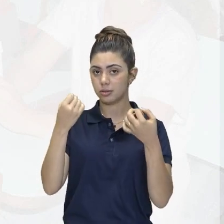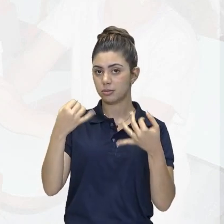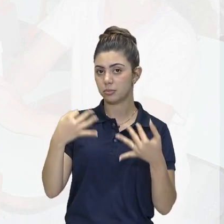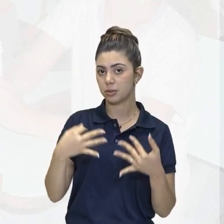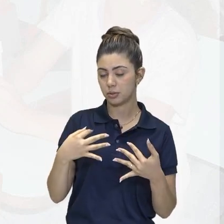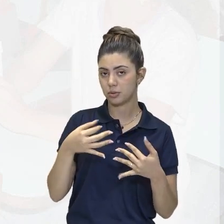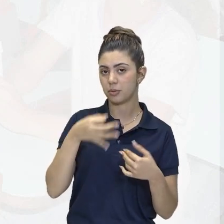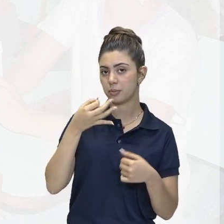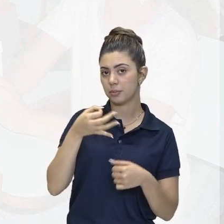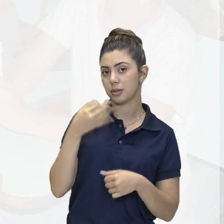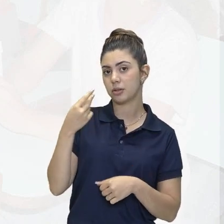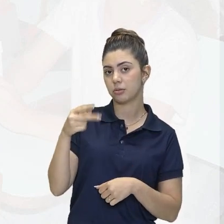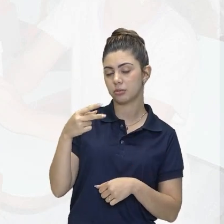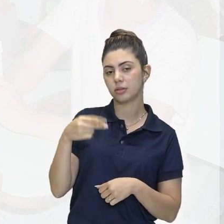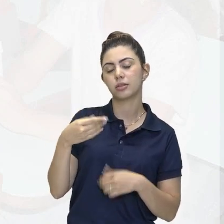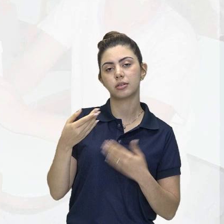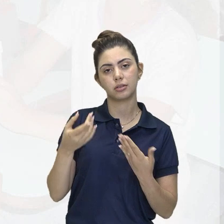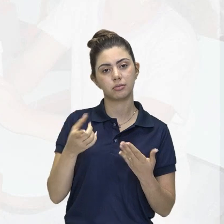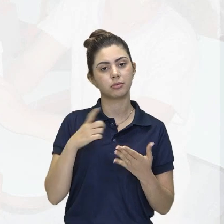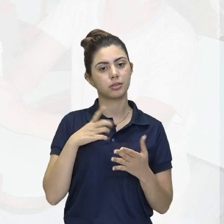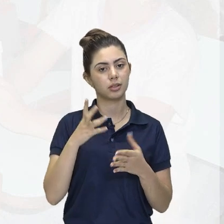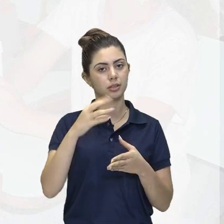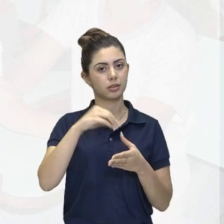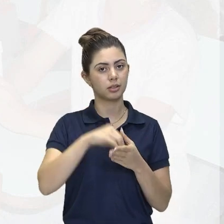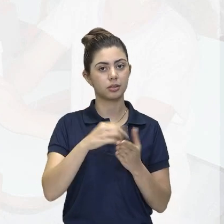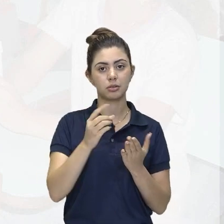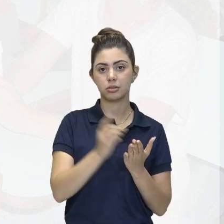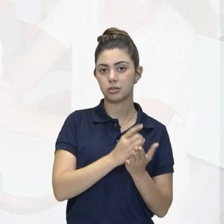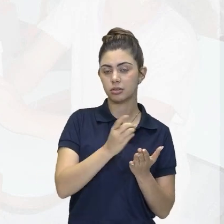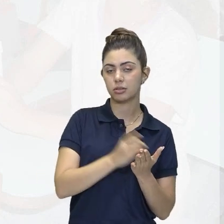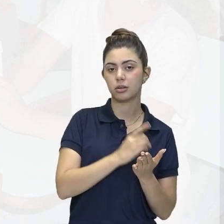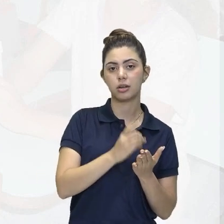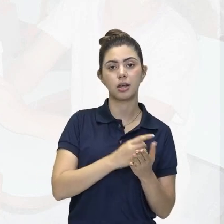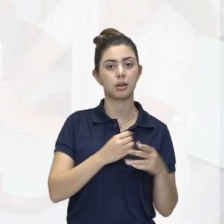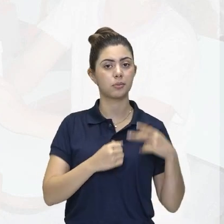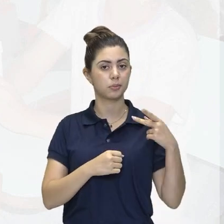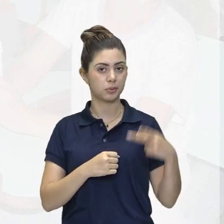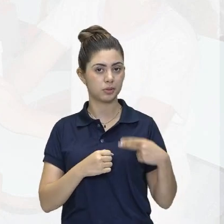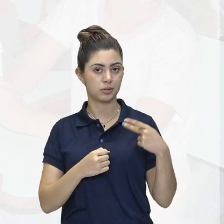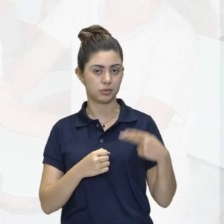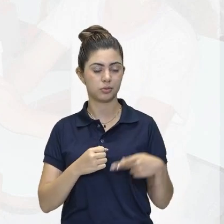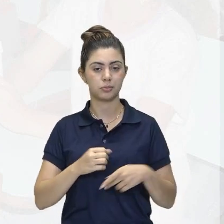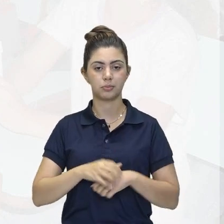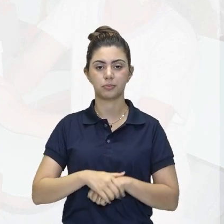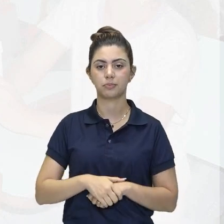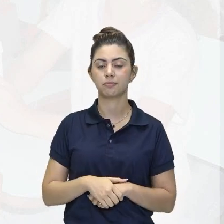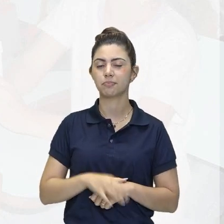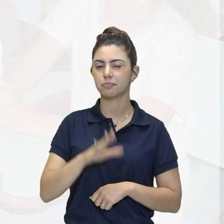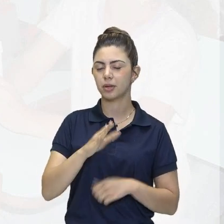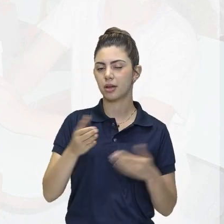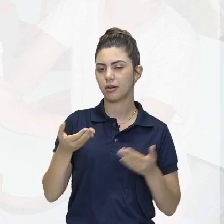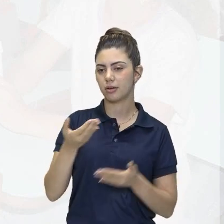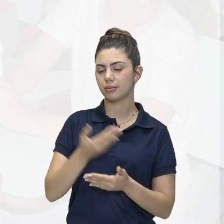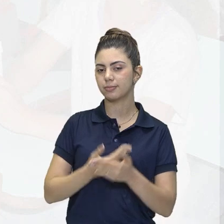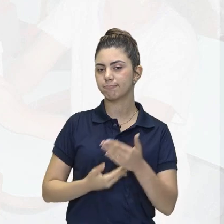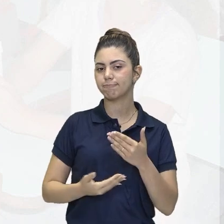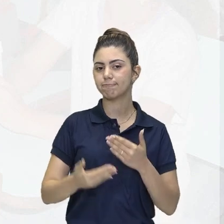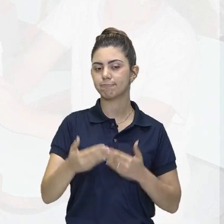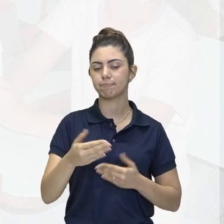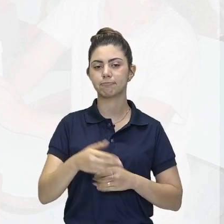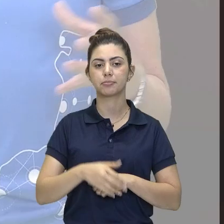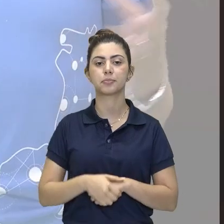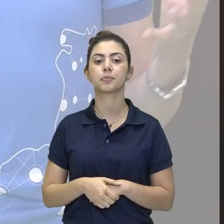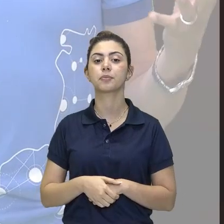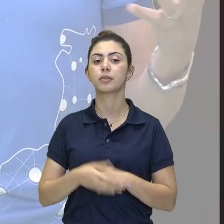e que está citado no Dicionário Político de Norberto Bobbio. Mas, continuando, a educação